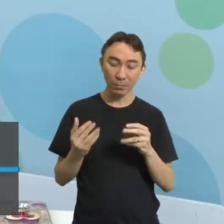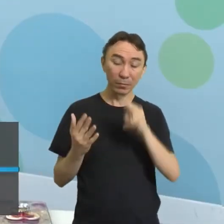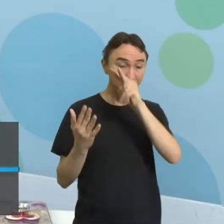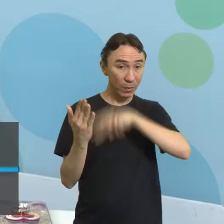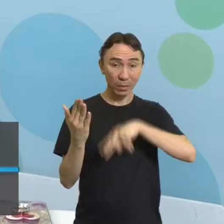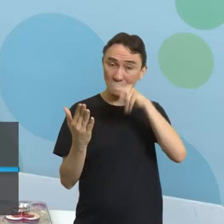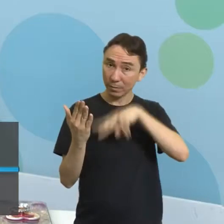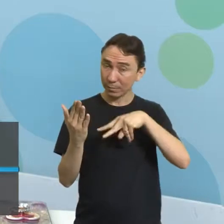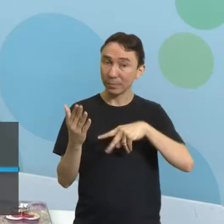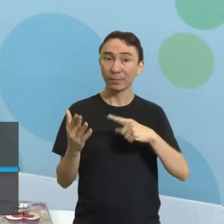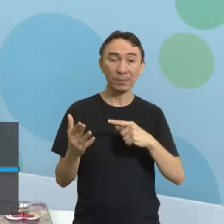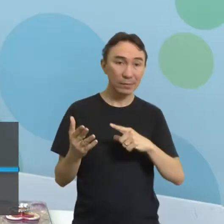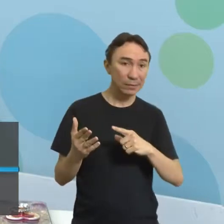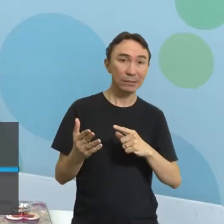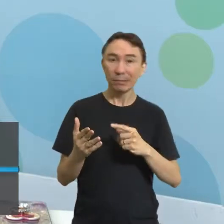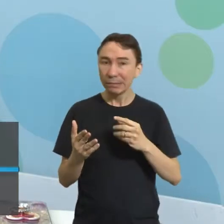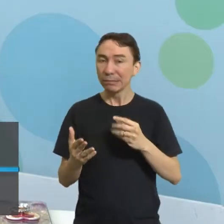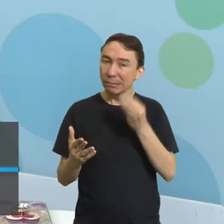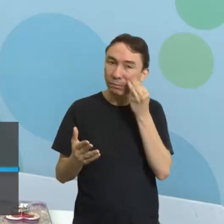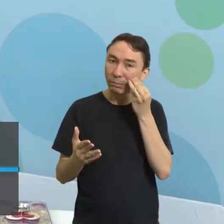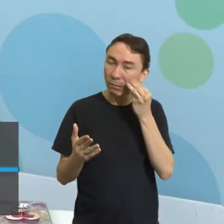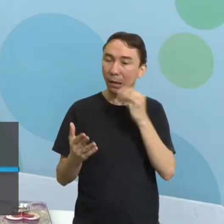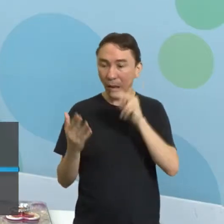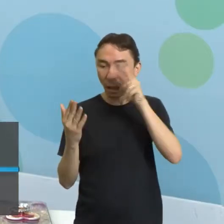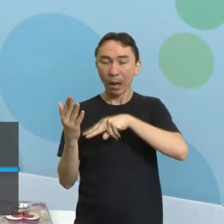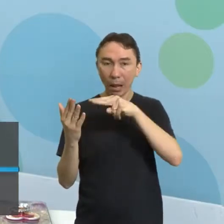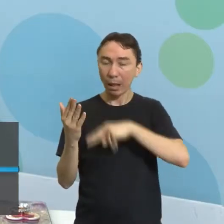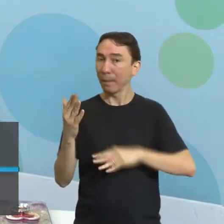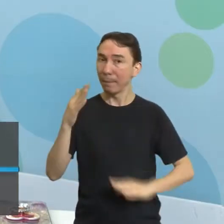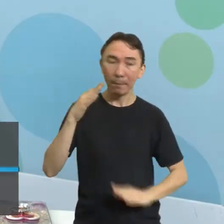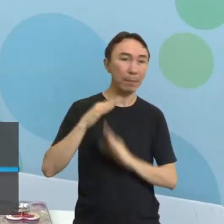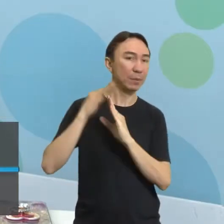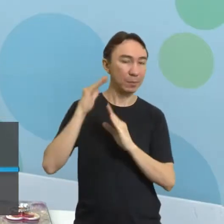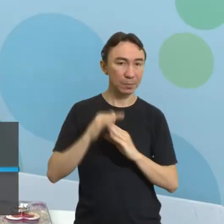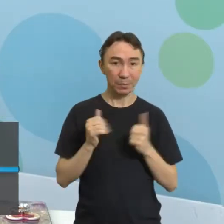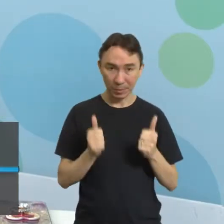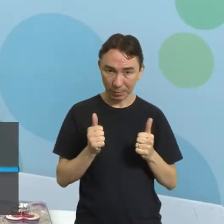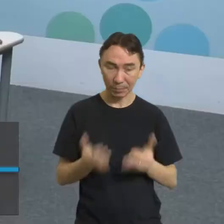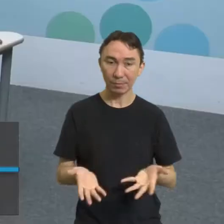de contribuições possível, tá bom? Boa formação a todos.